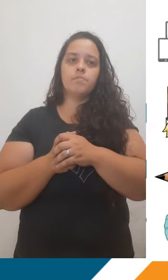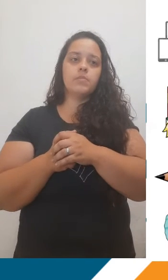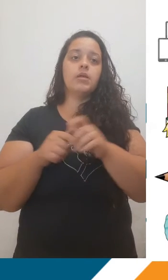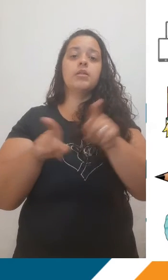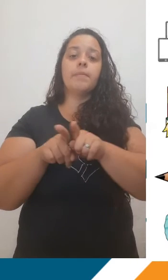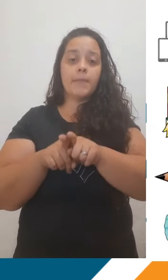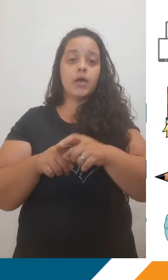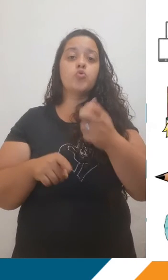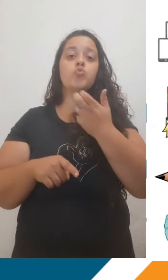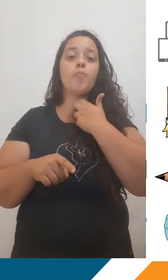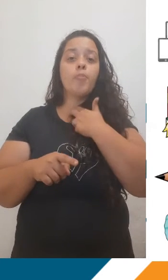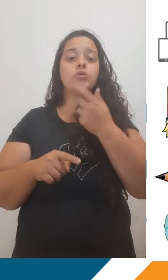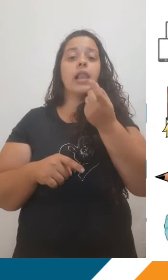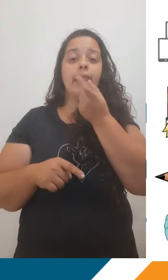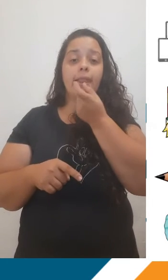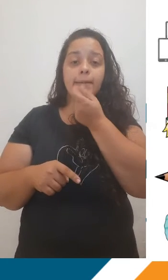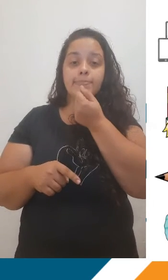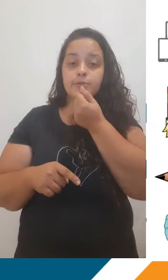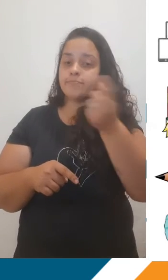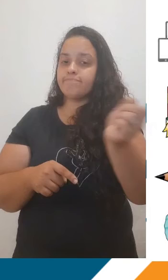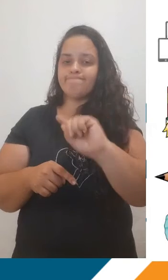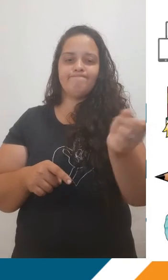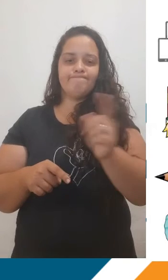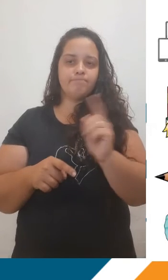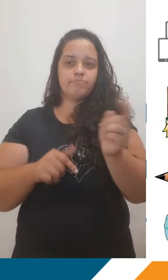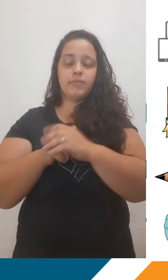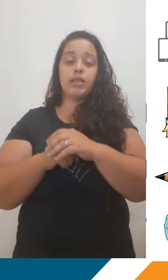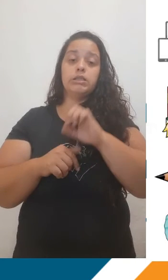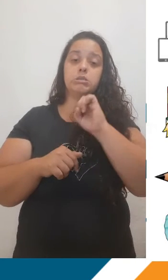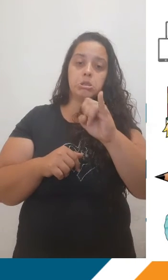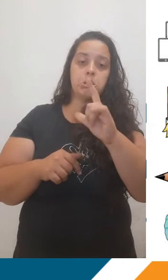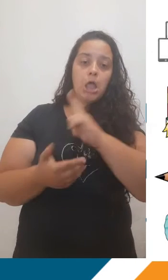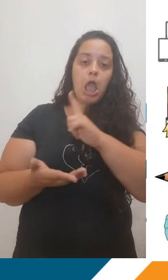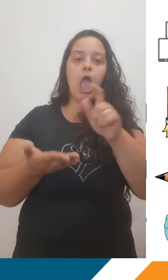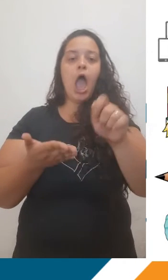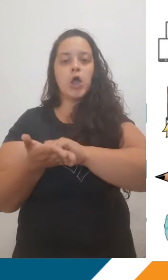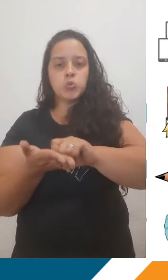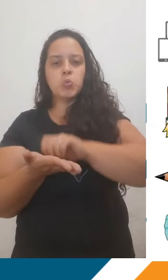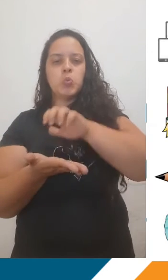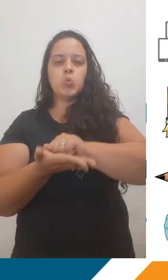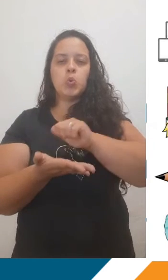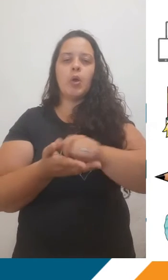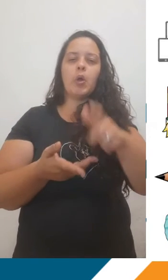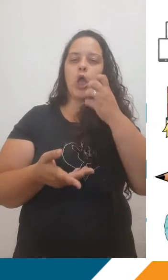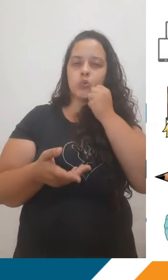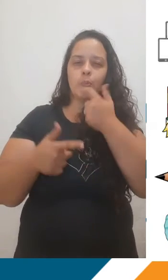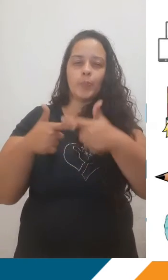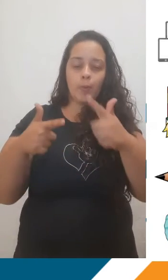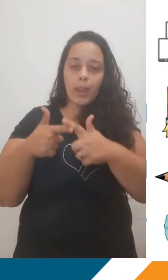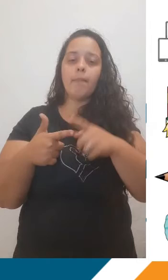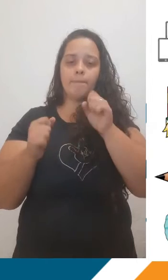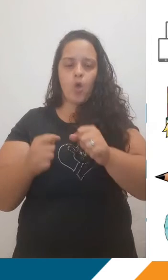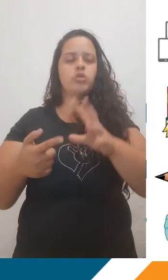Também não é permitido lápis. Caso você precise realizar um rascunho da sua redação, você pode fazer